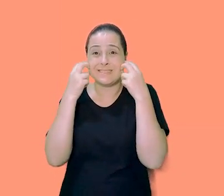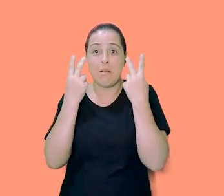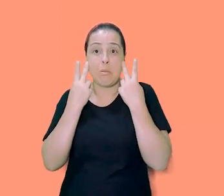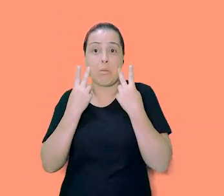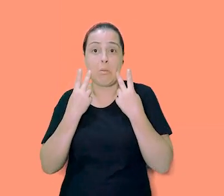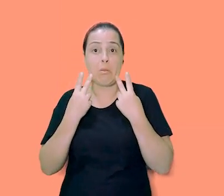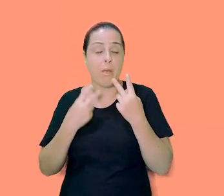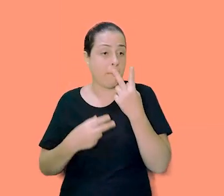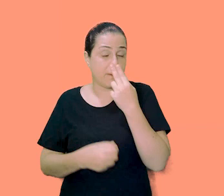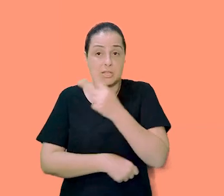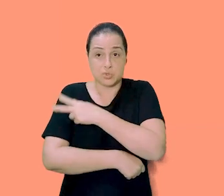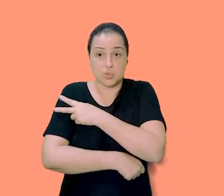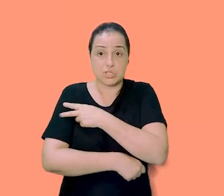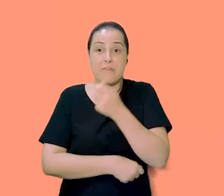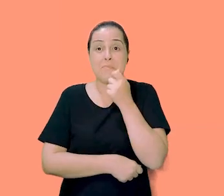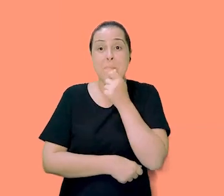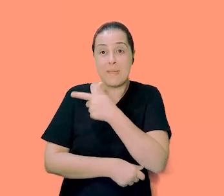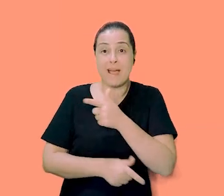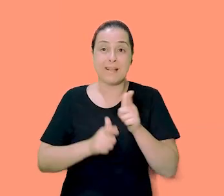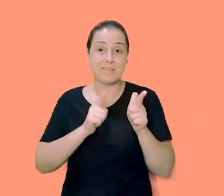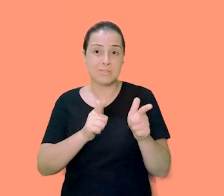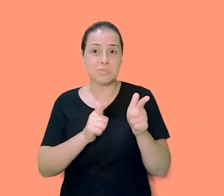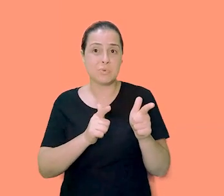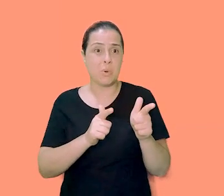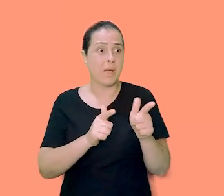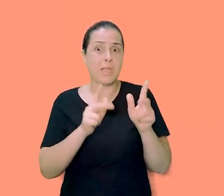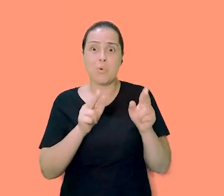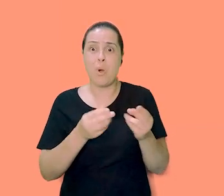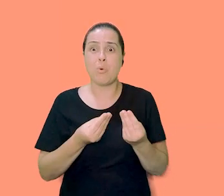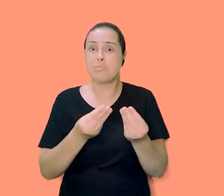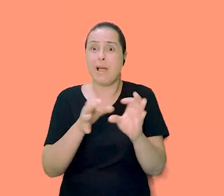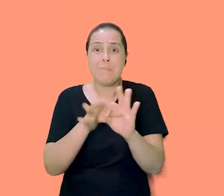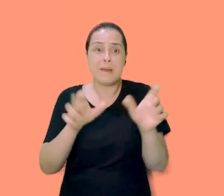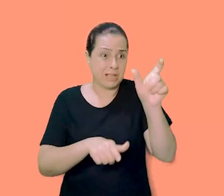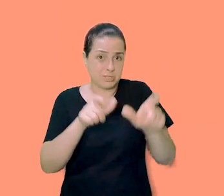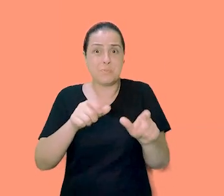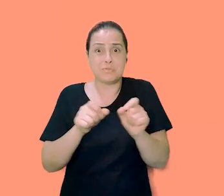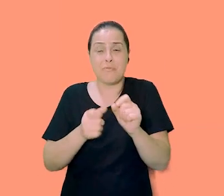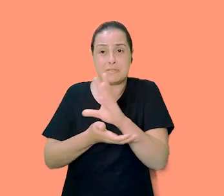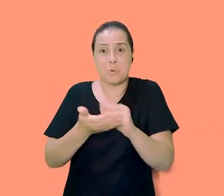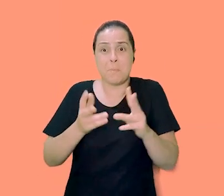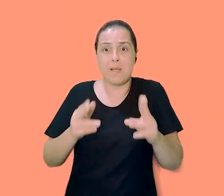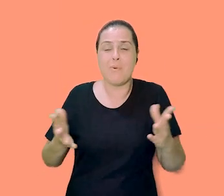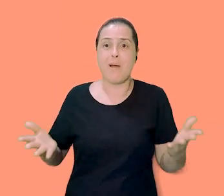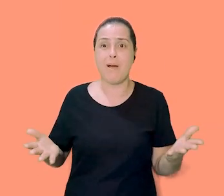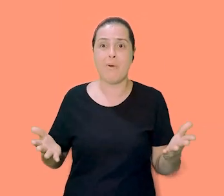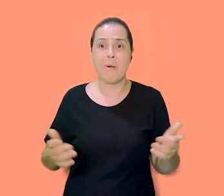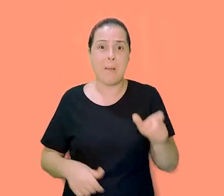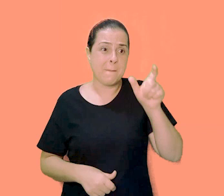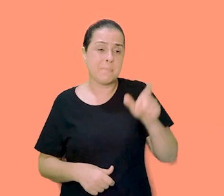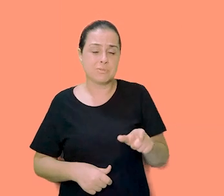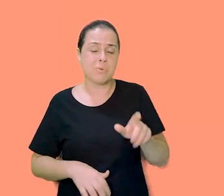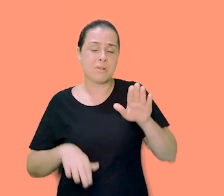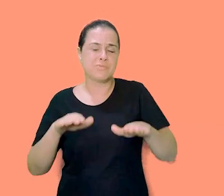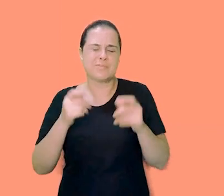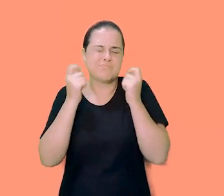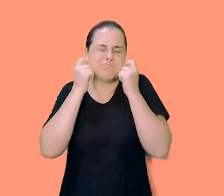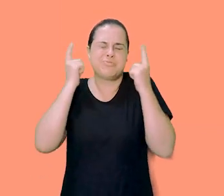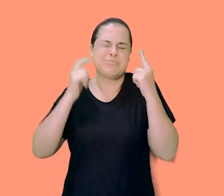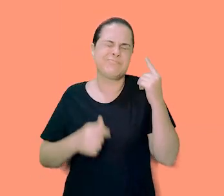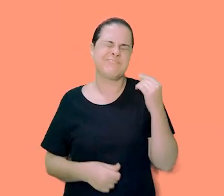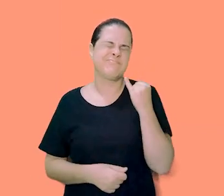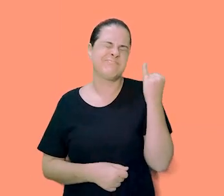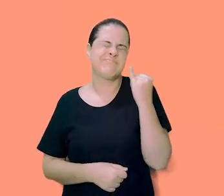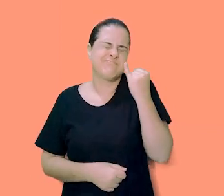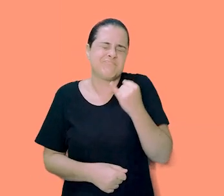dá autorização para todo mundo fazer piada com a sua condição. Às vezes a pessoa é bem resolvida o suficiente que ela não se importa, mas às vezes a pessoa está desconfortável com